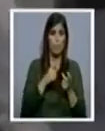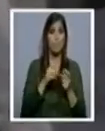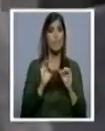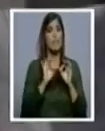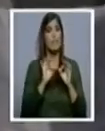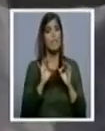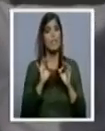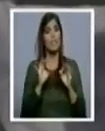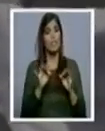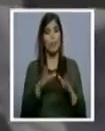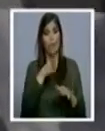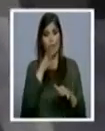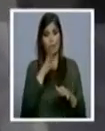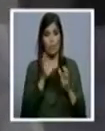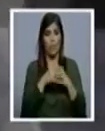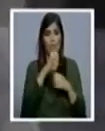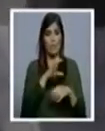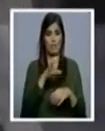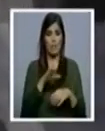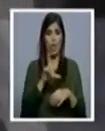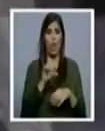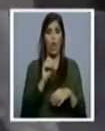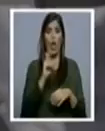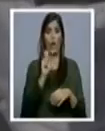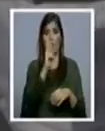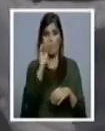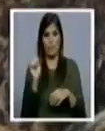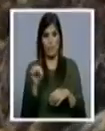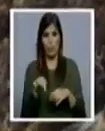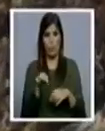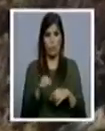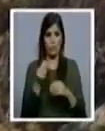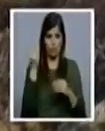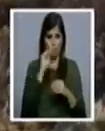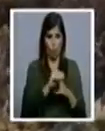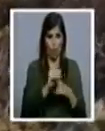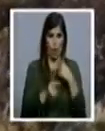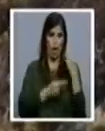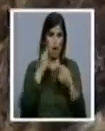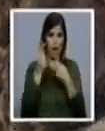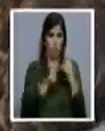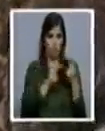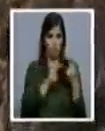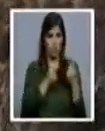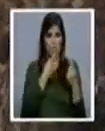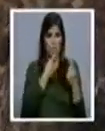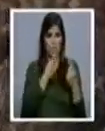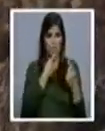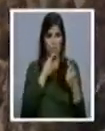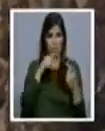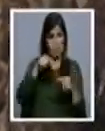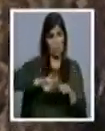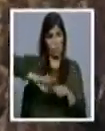são chamados na comunidade científica, loggers. Hoje vão colocar alguns nas rochas